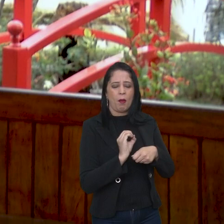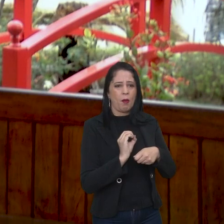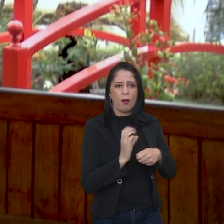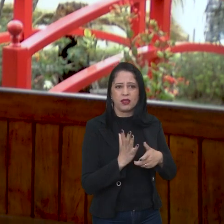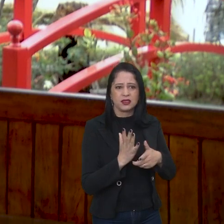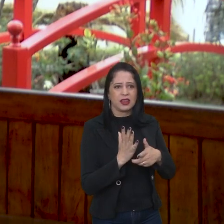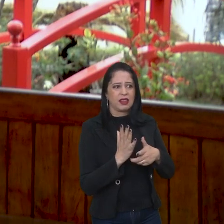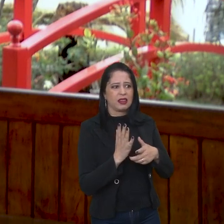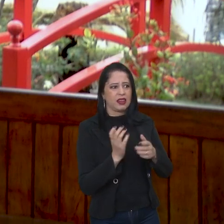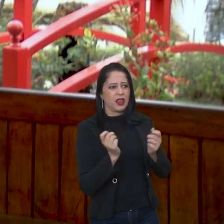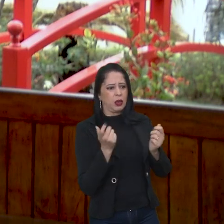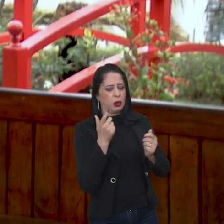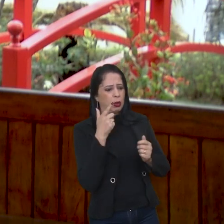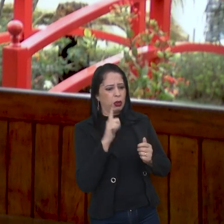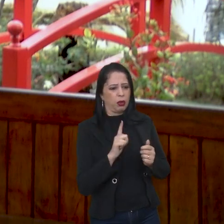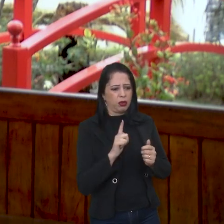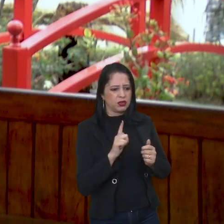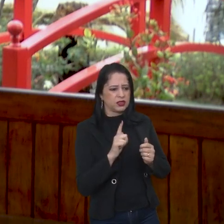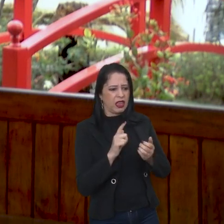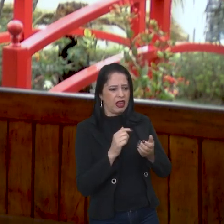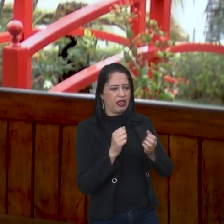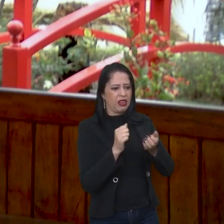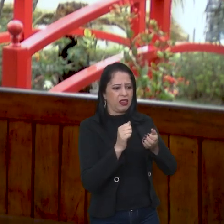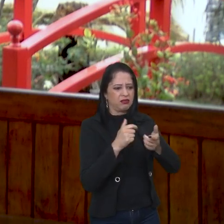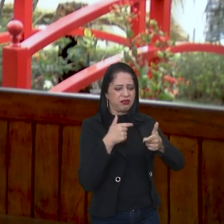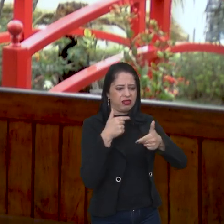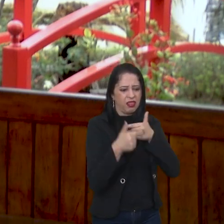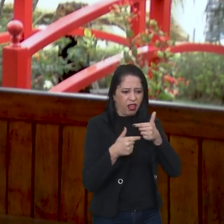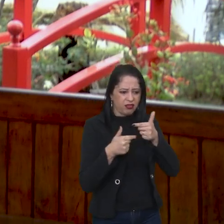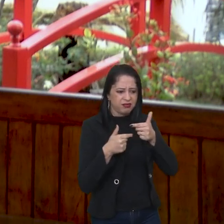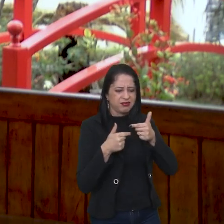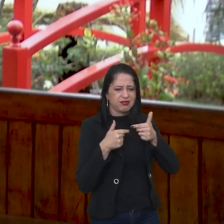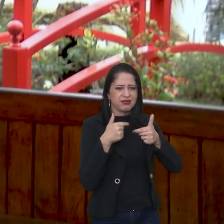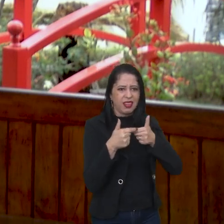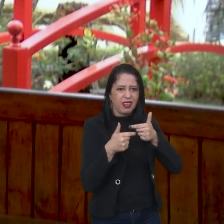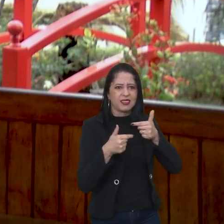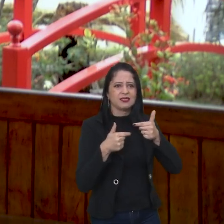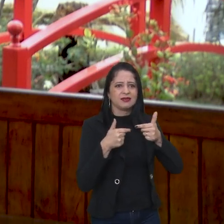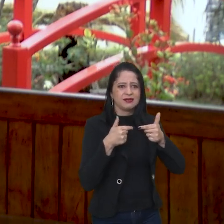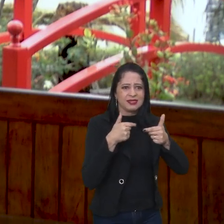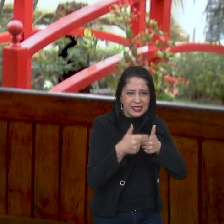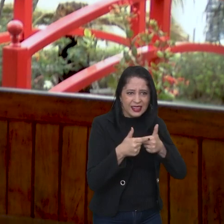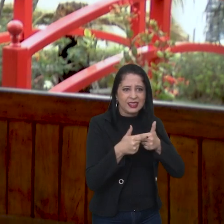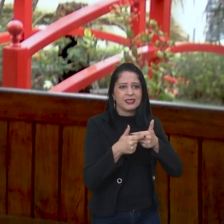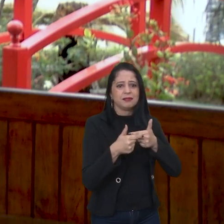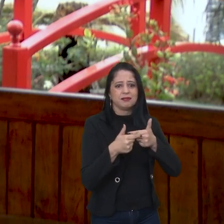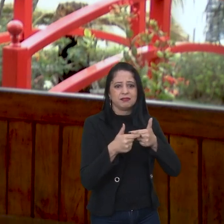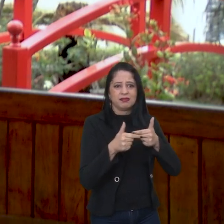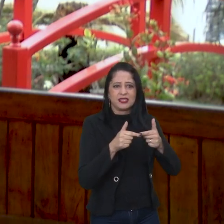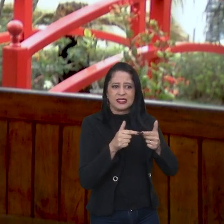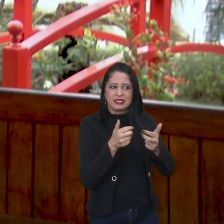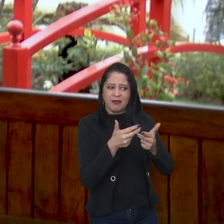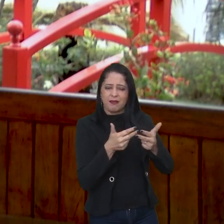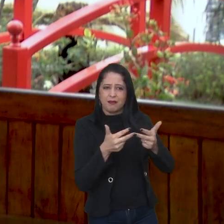não é capaz de desenvolver algum tipo de atividade